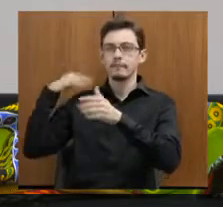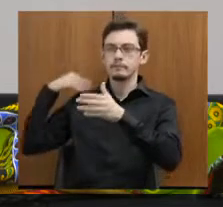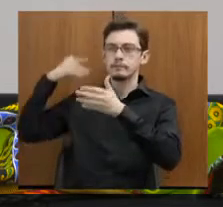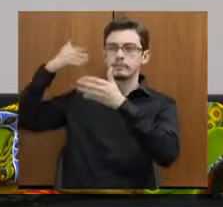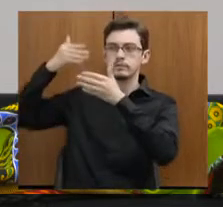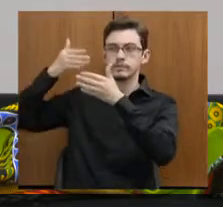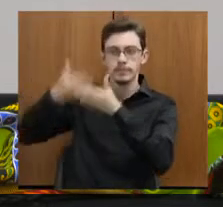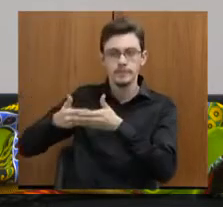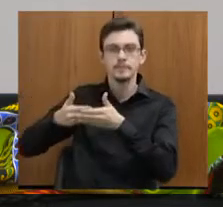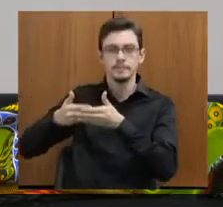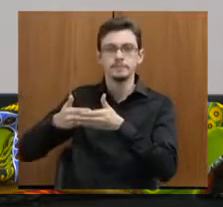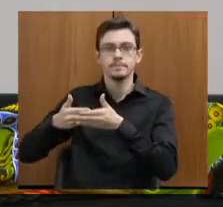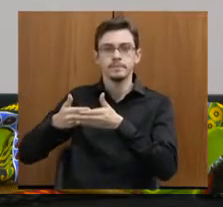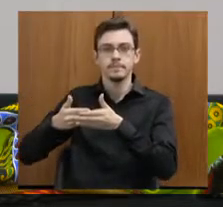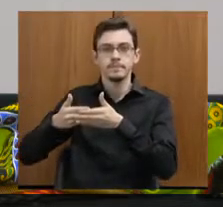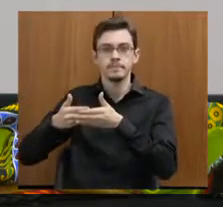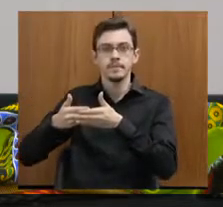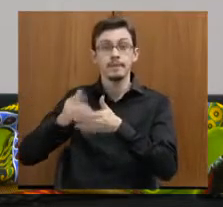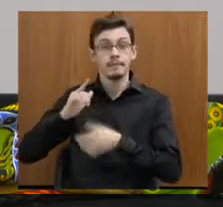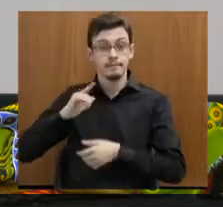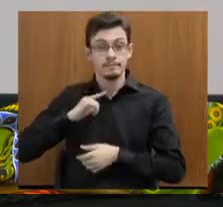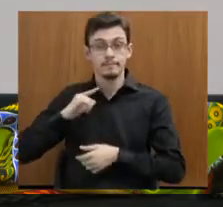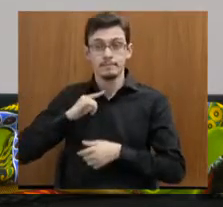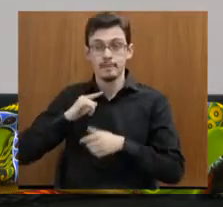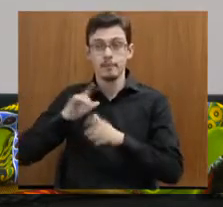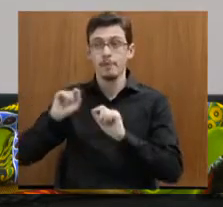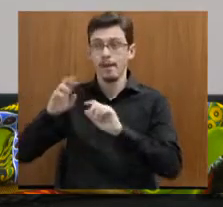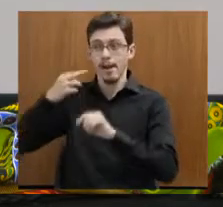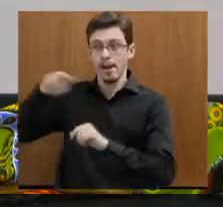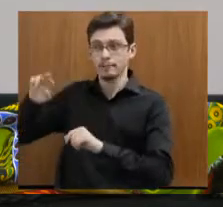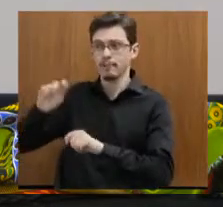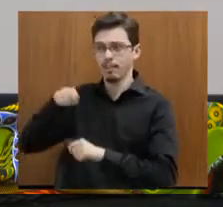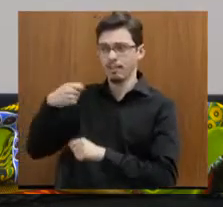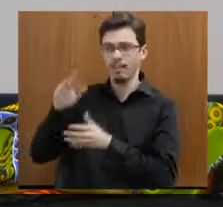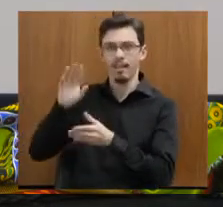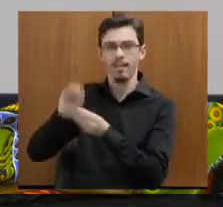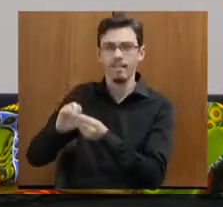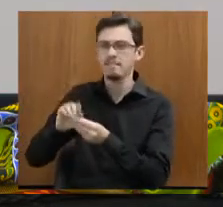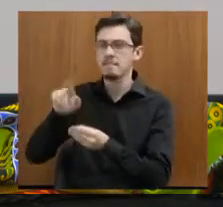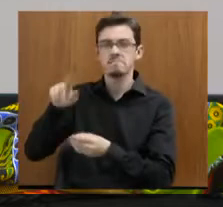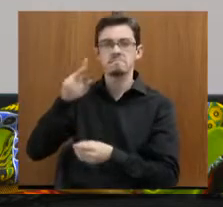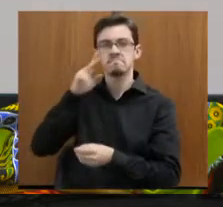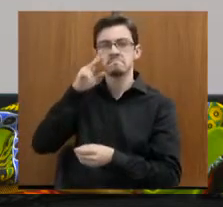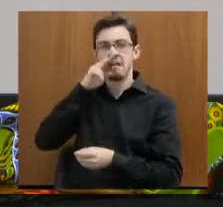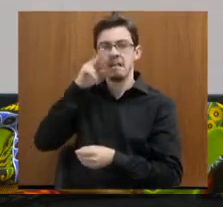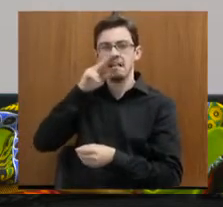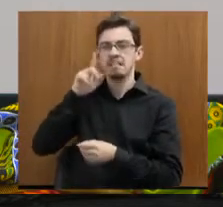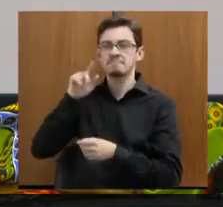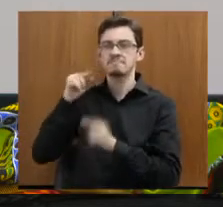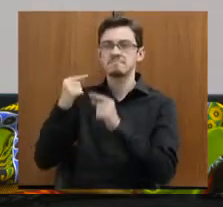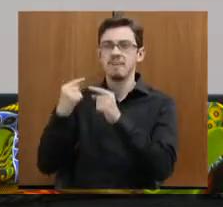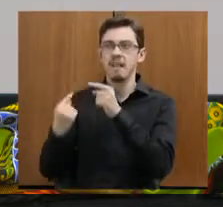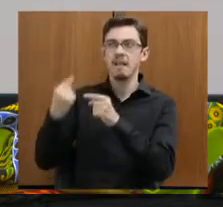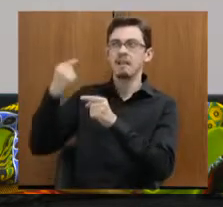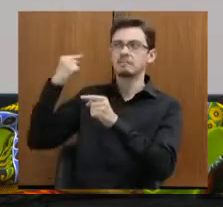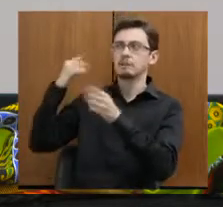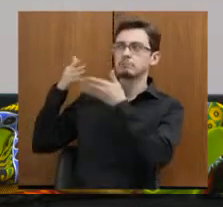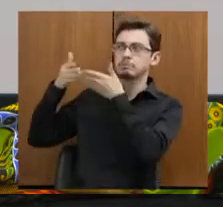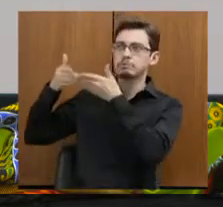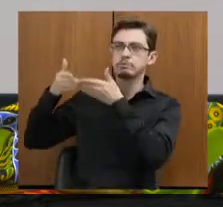colônia rotulam as religiões de matriz africana pelo simples fato de serem frutos da